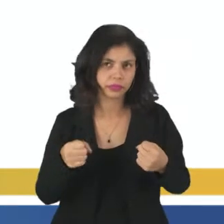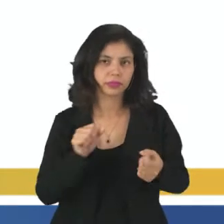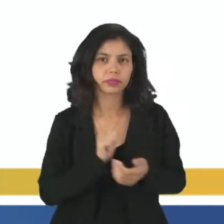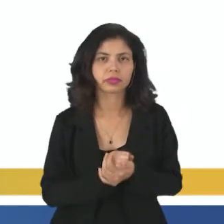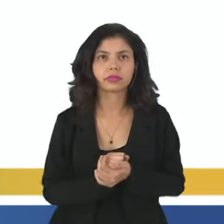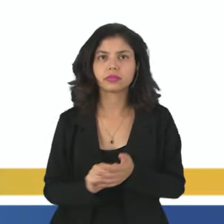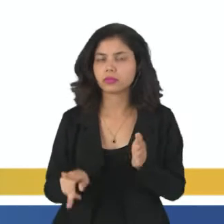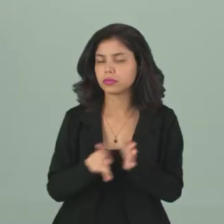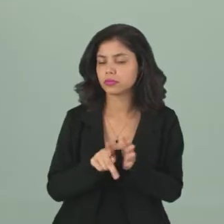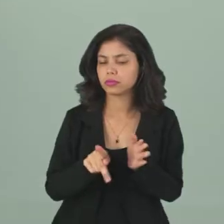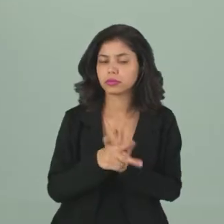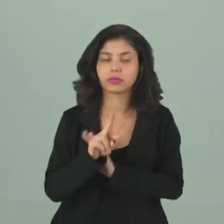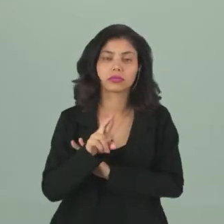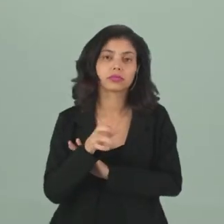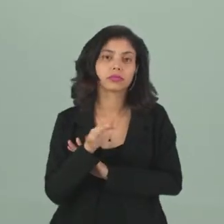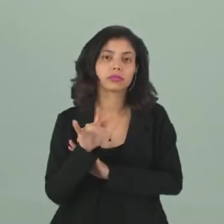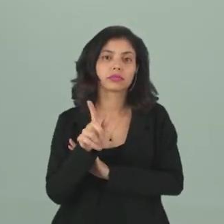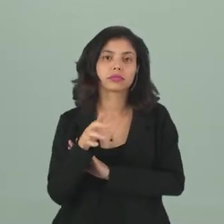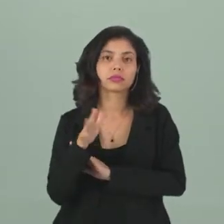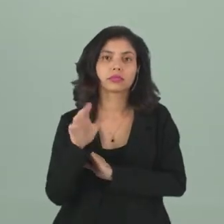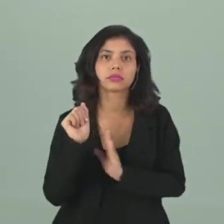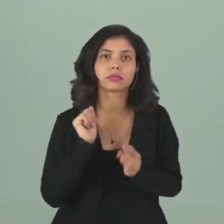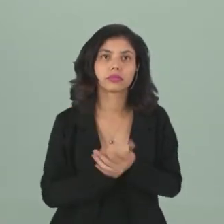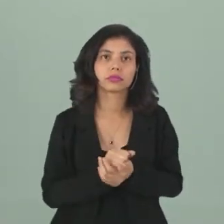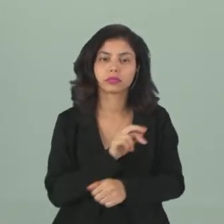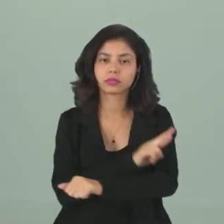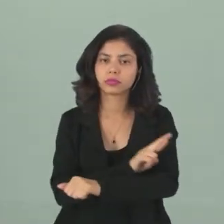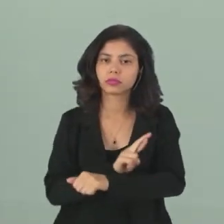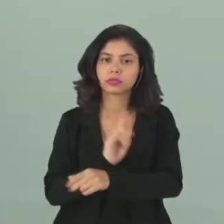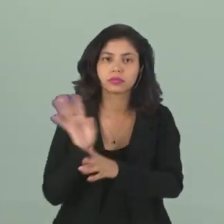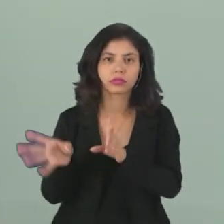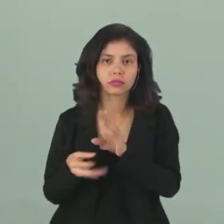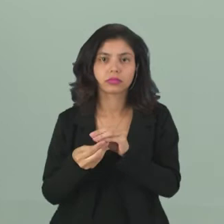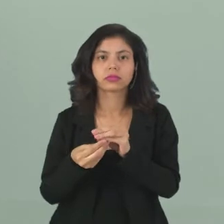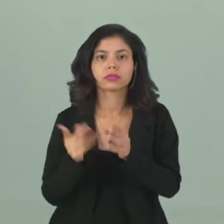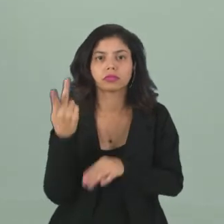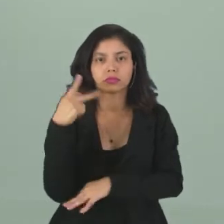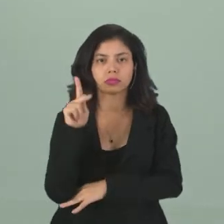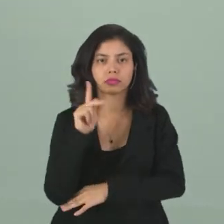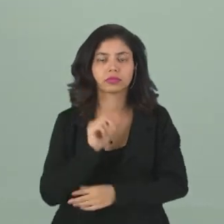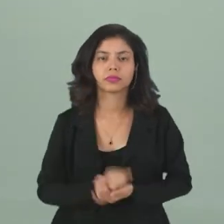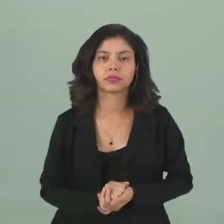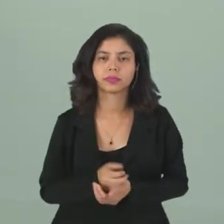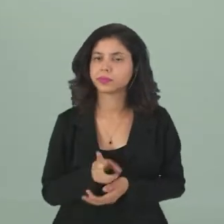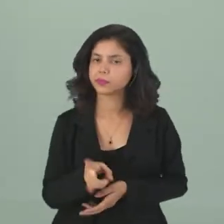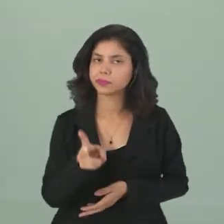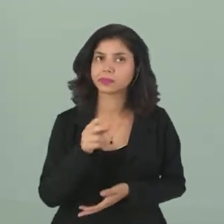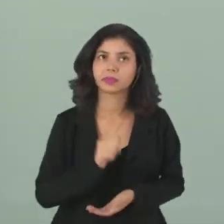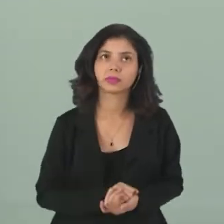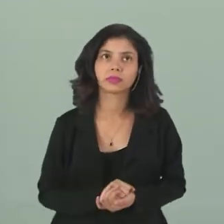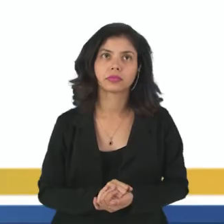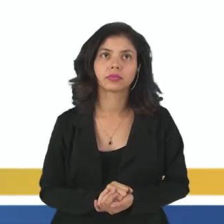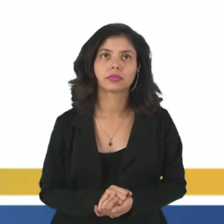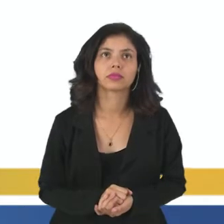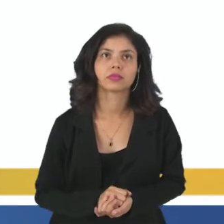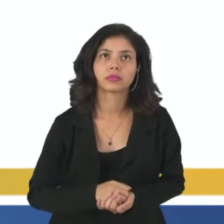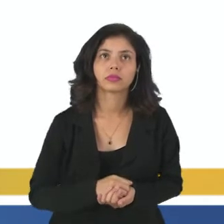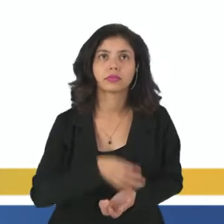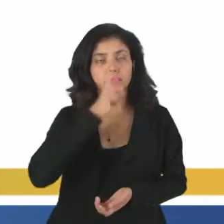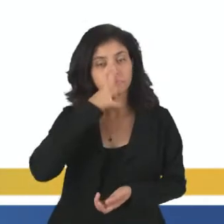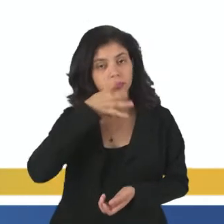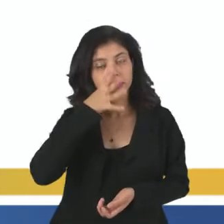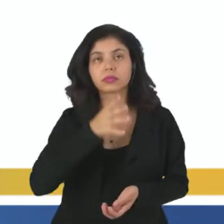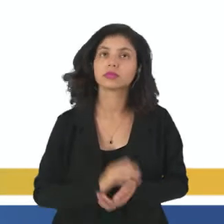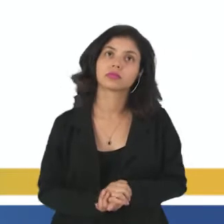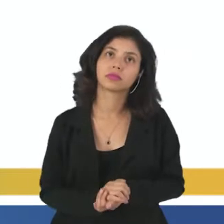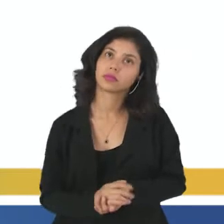essa propagação religiosa que era muito demasiada nesse período. Continuando. O espírito